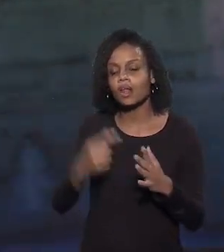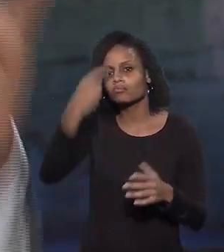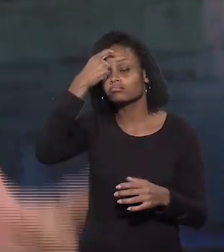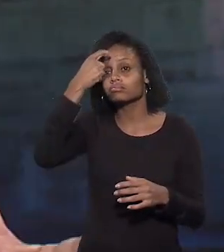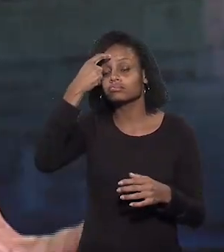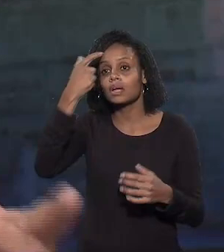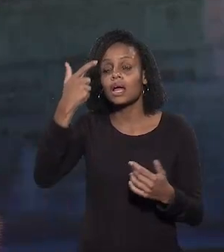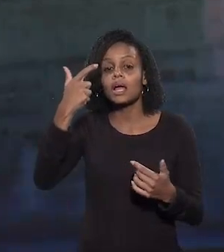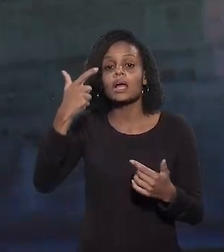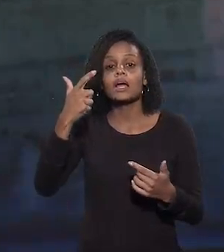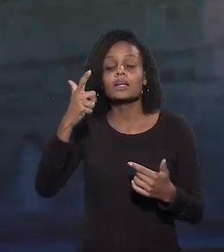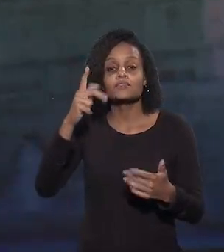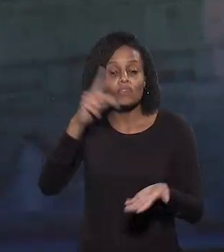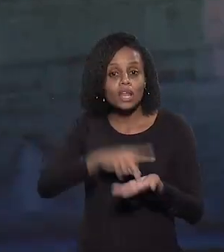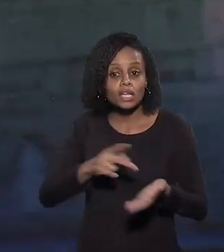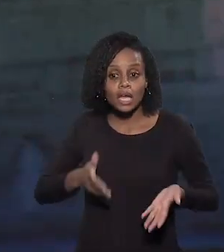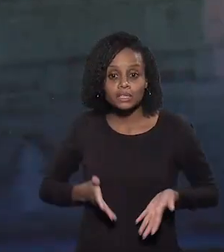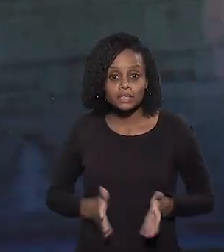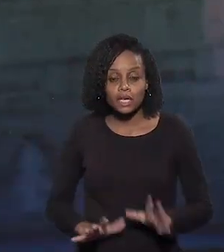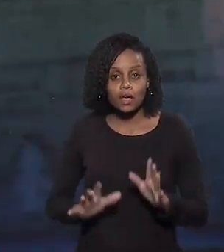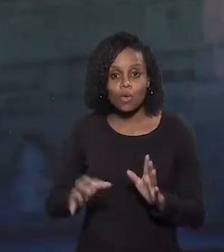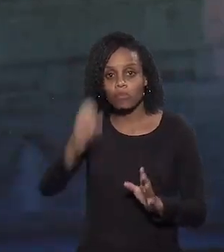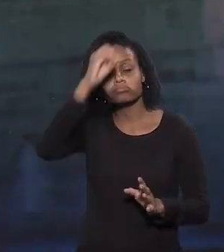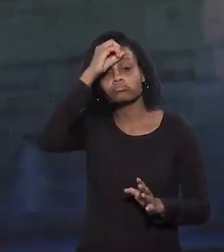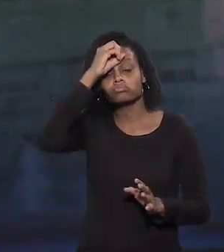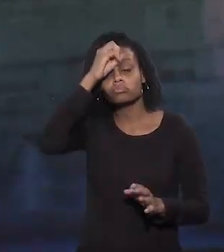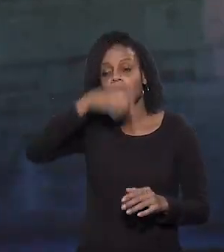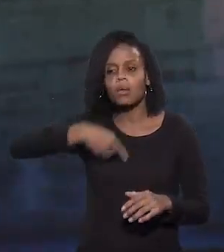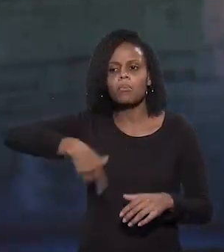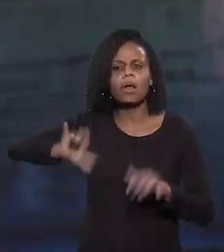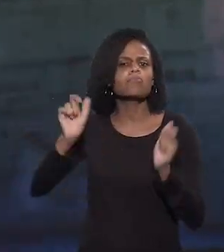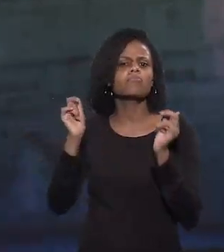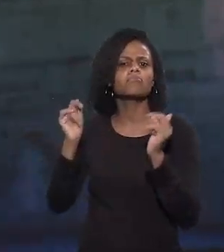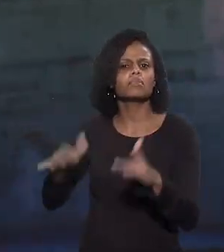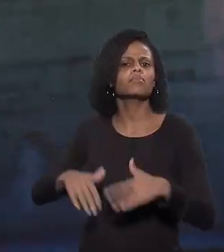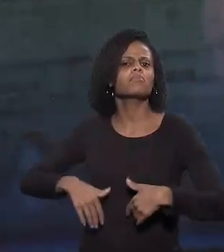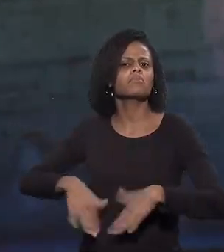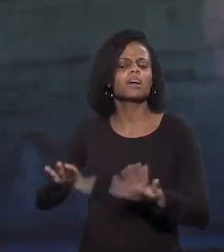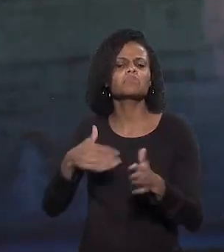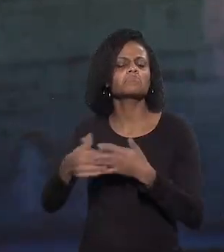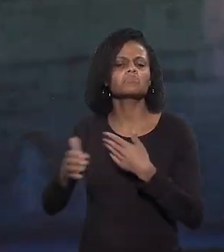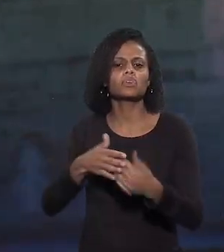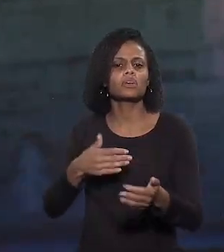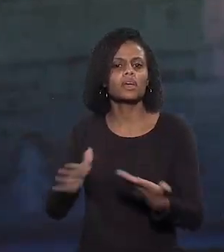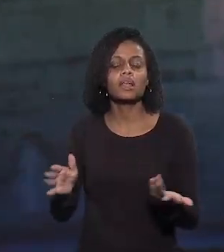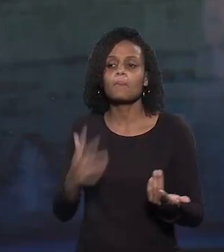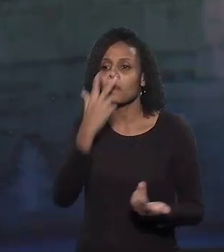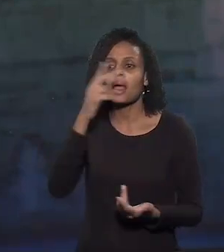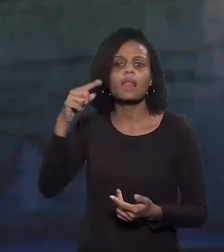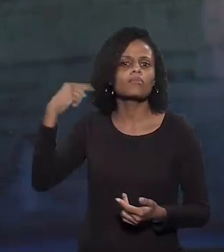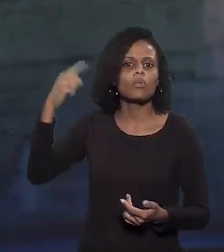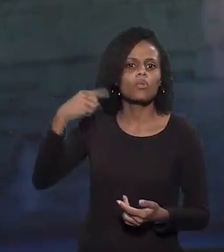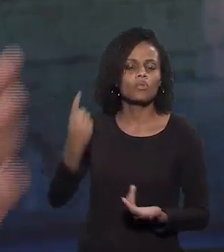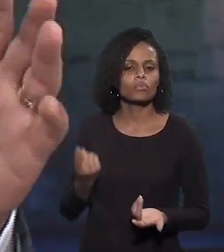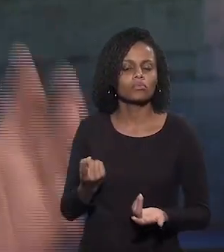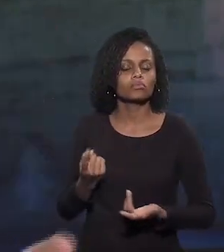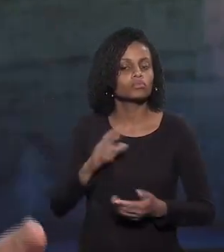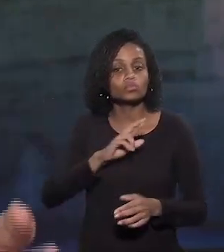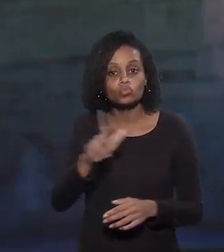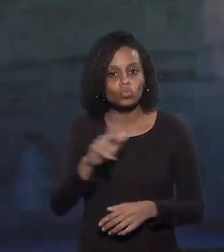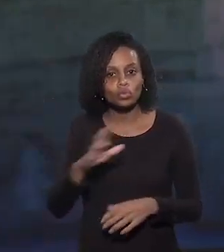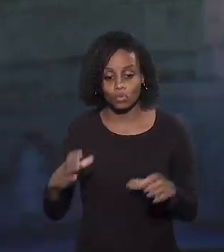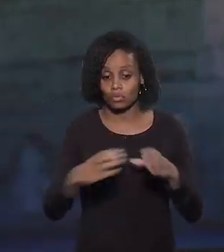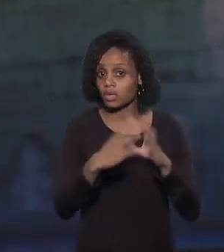paralisado cerebral, era tido como uma pessoa sem intelecto e era jogada lá de qualquer maneira e tida como louca. A